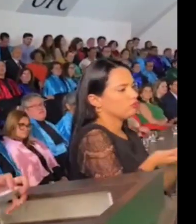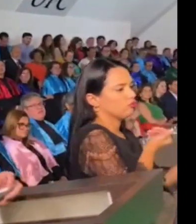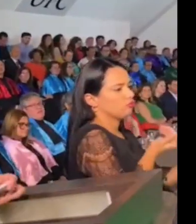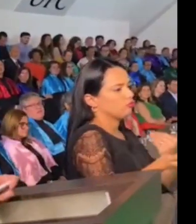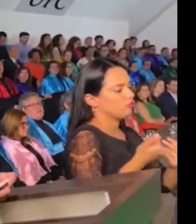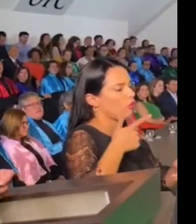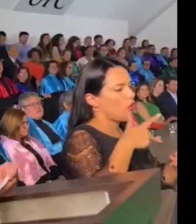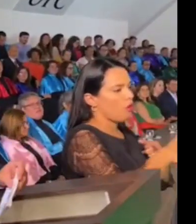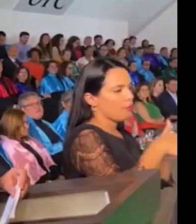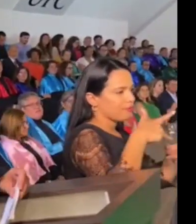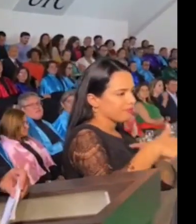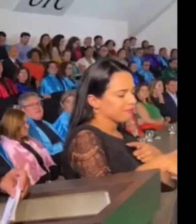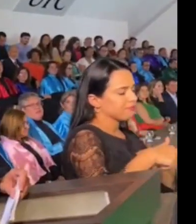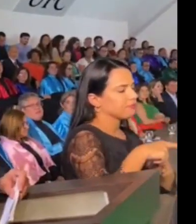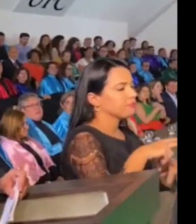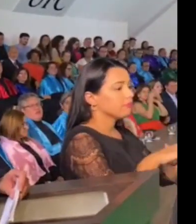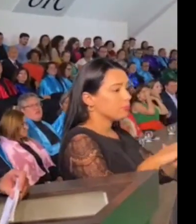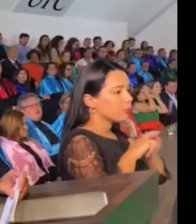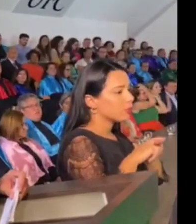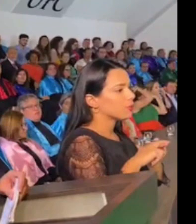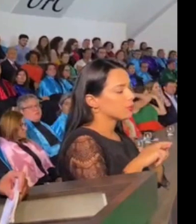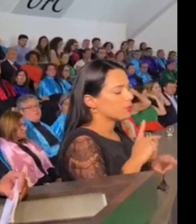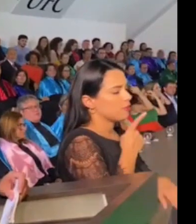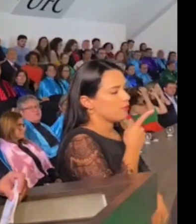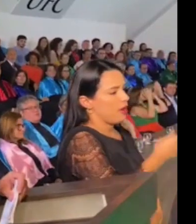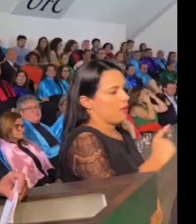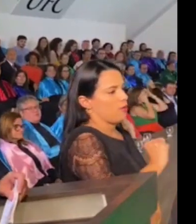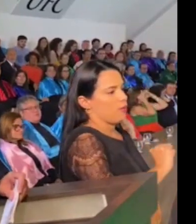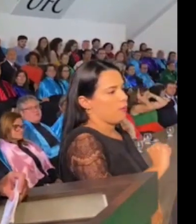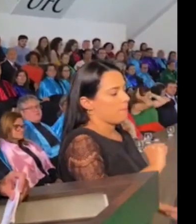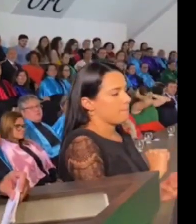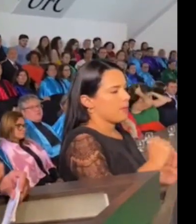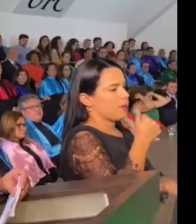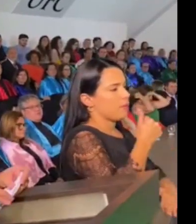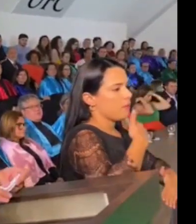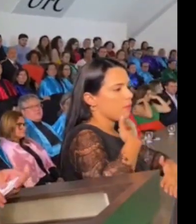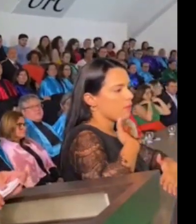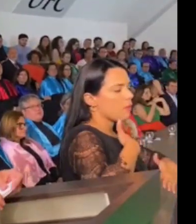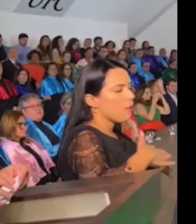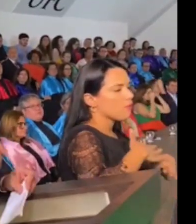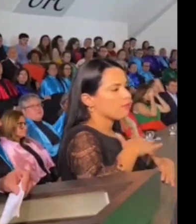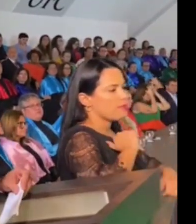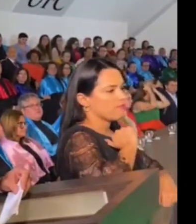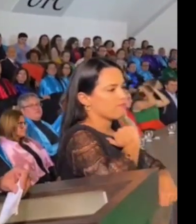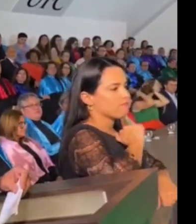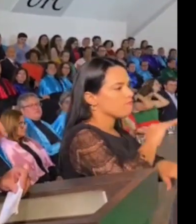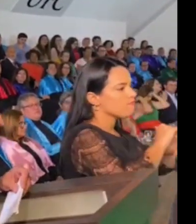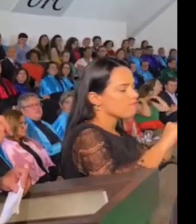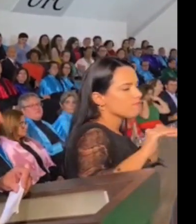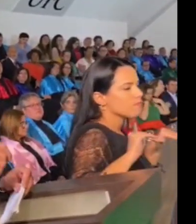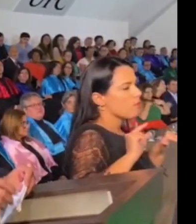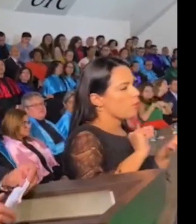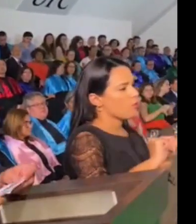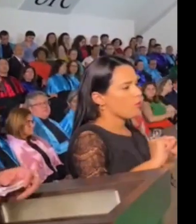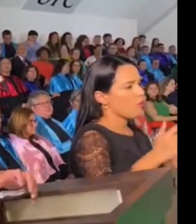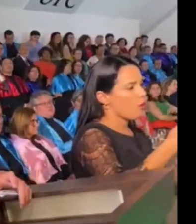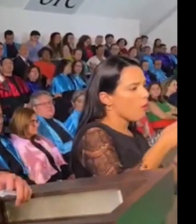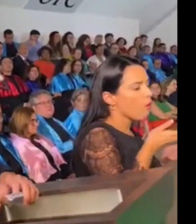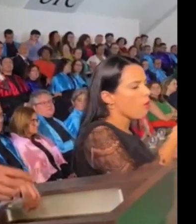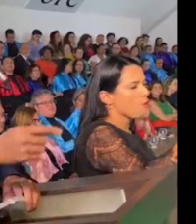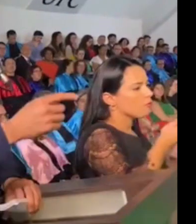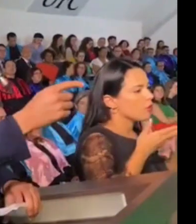assistência estudantil. Eu quero dizer que o primeiro movimento que o presidente Lula fez foi convidar todos os